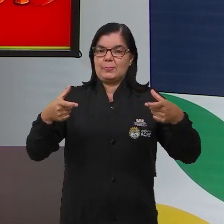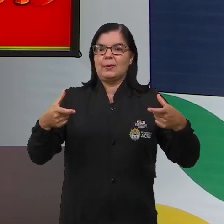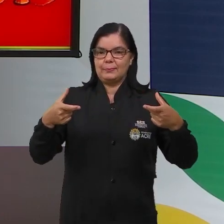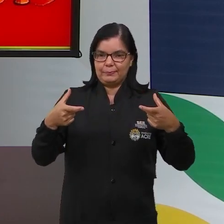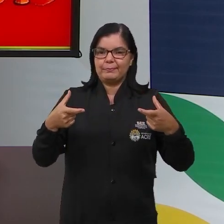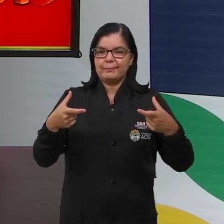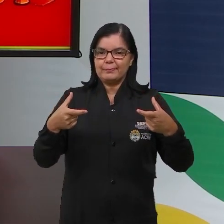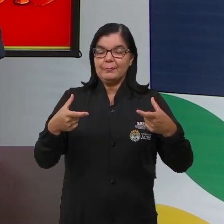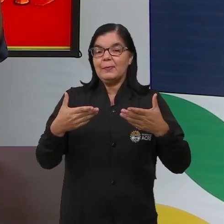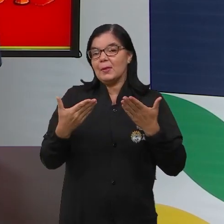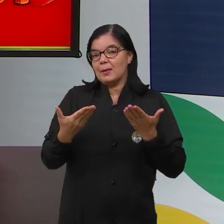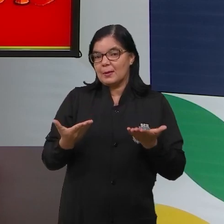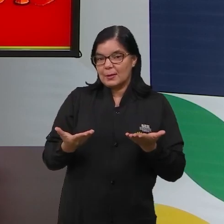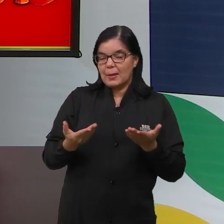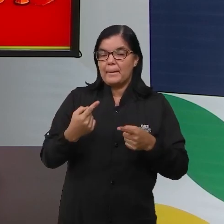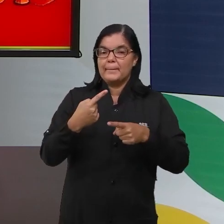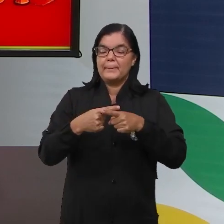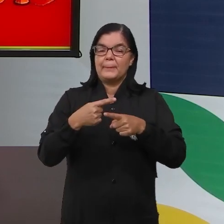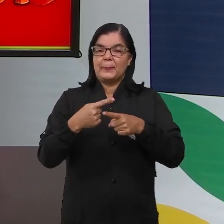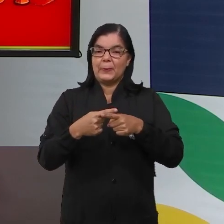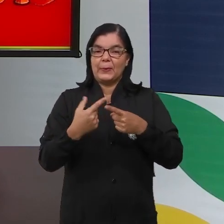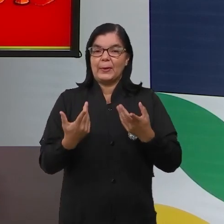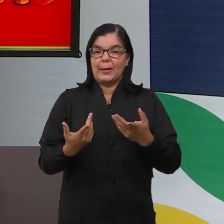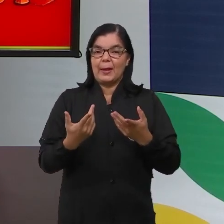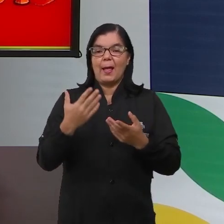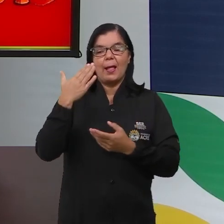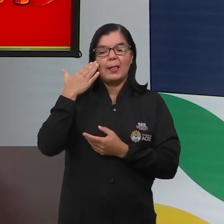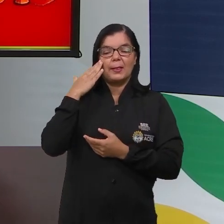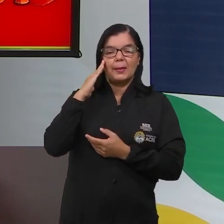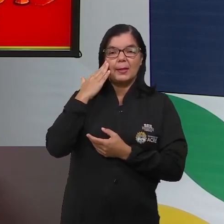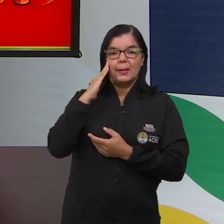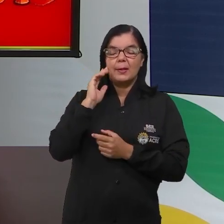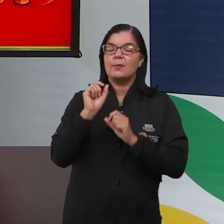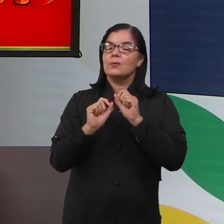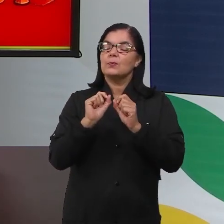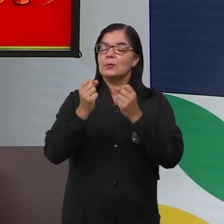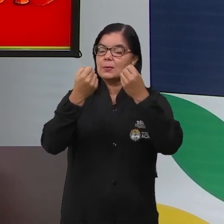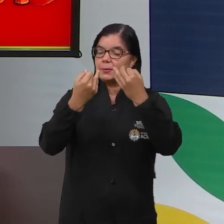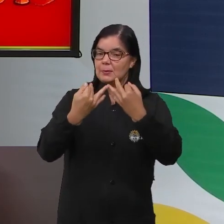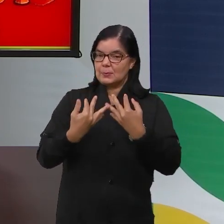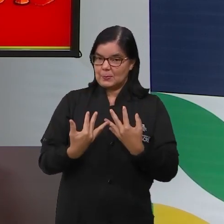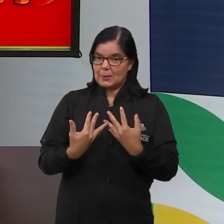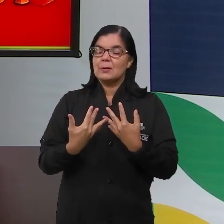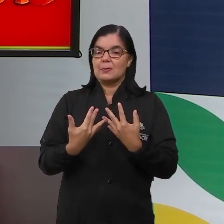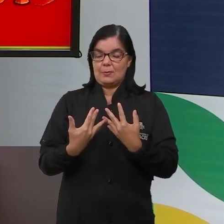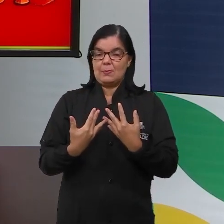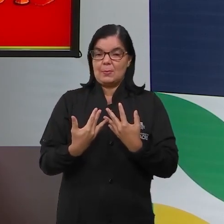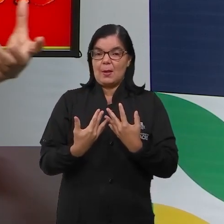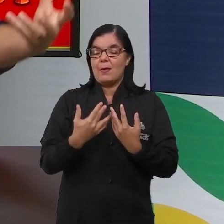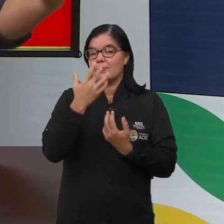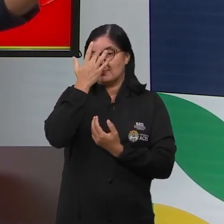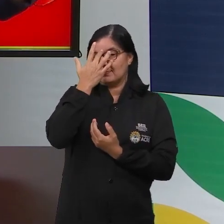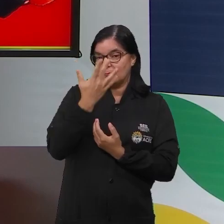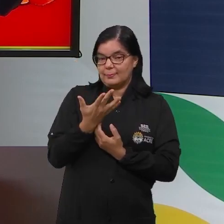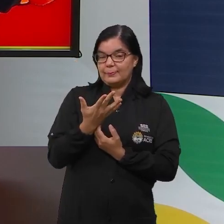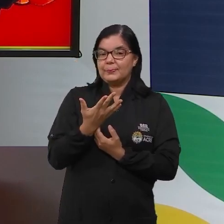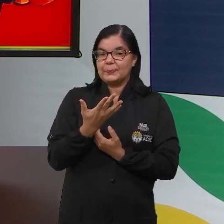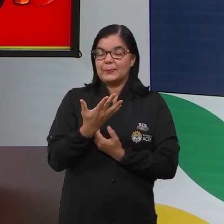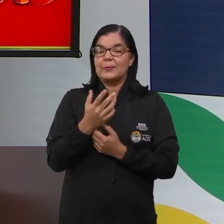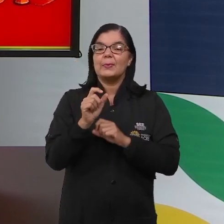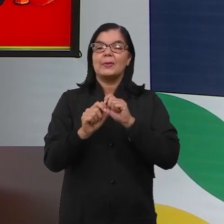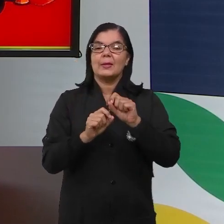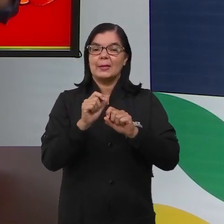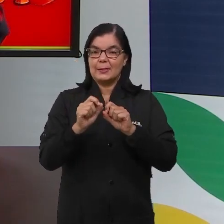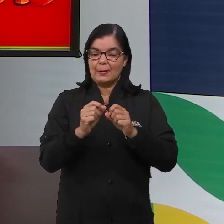expandida. E aí, por ter a compreensão do que está sendo dito de uma forma um pouco mais facilitada, aquilo acaba